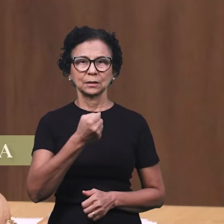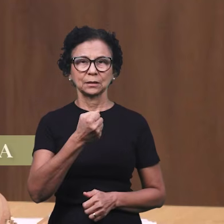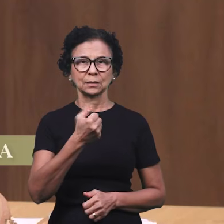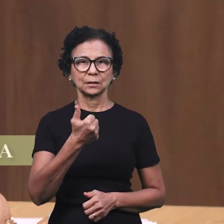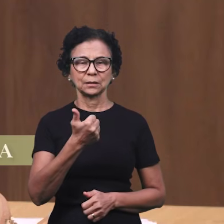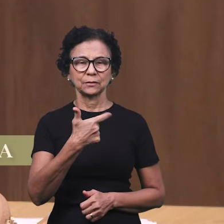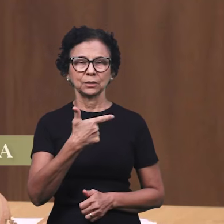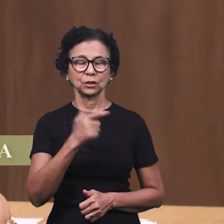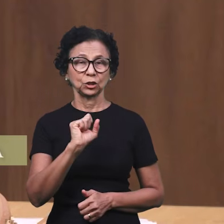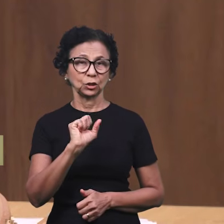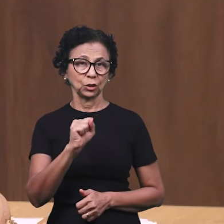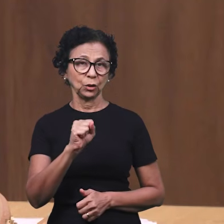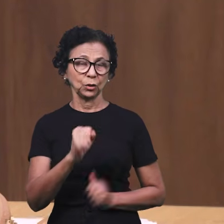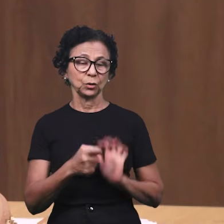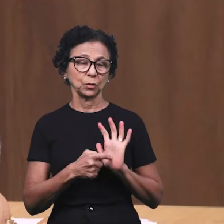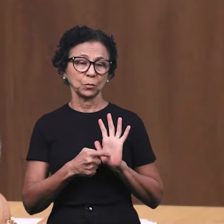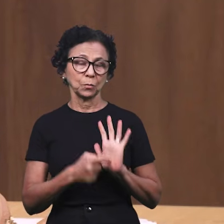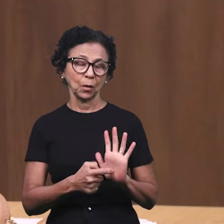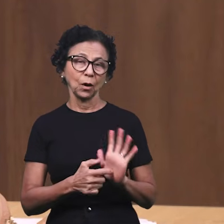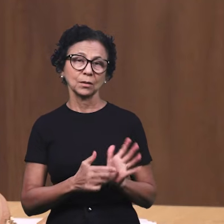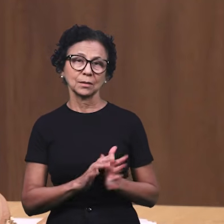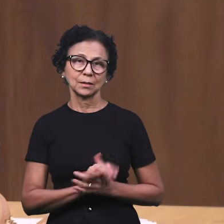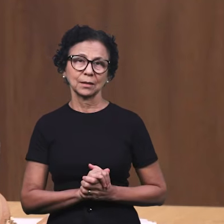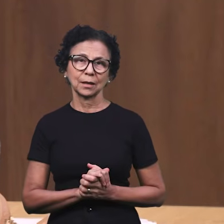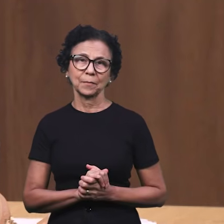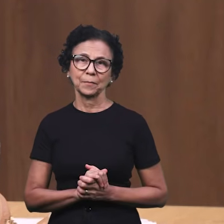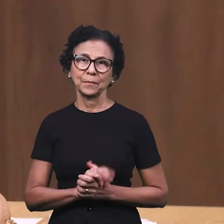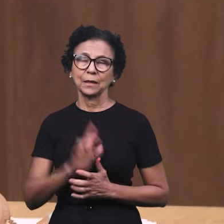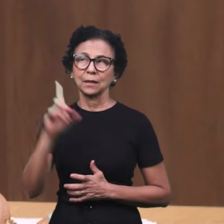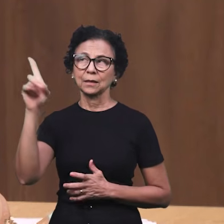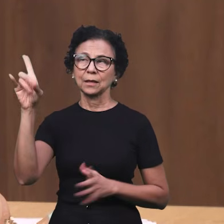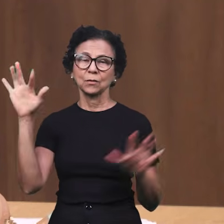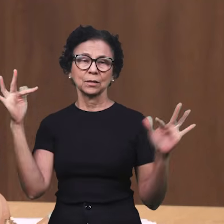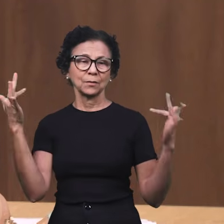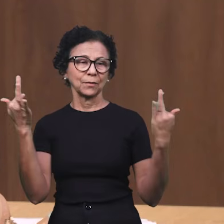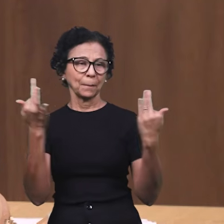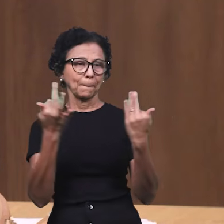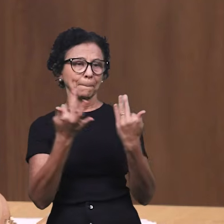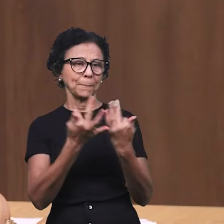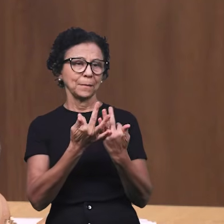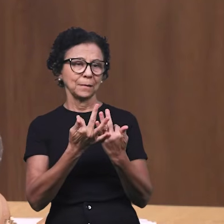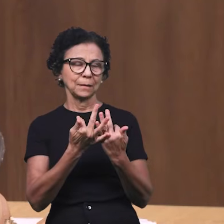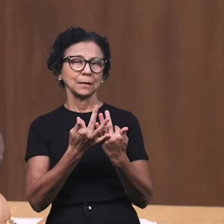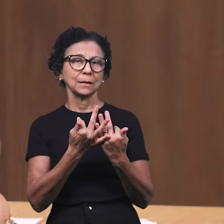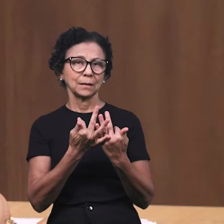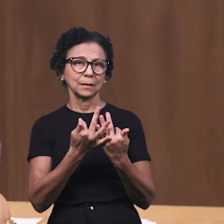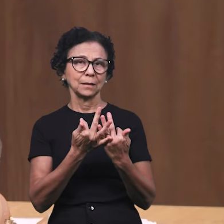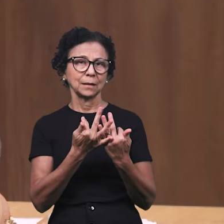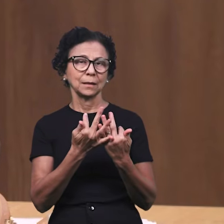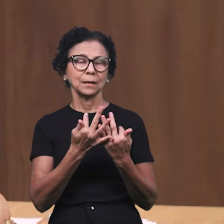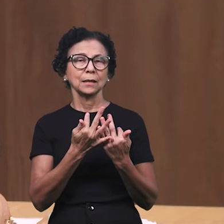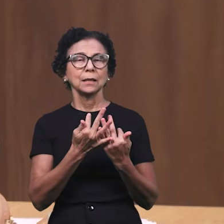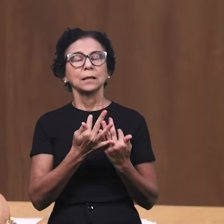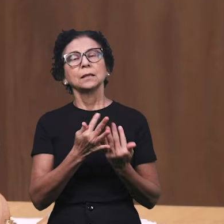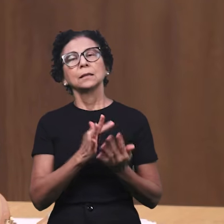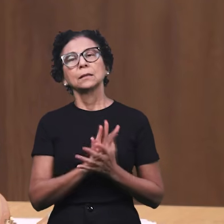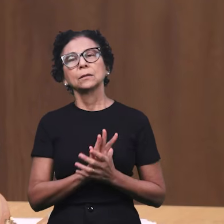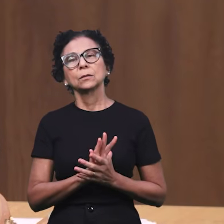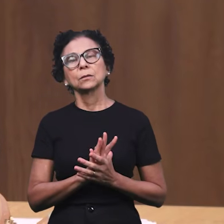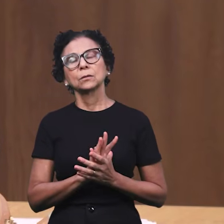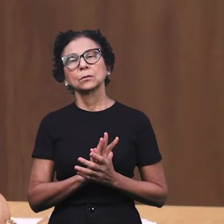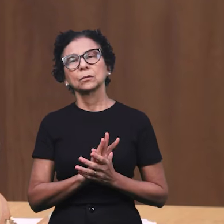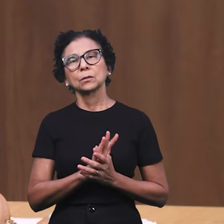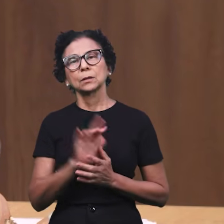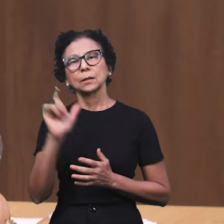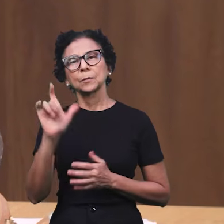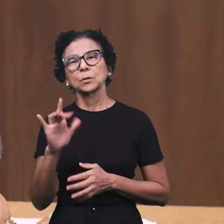128 ilustra a perspectiva de Deus sobre um lar feliz e abençoado para aqueles que temem ao seu